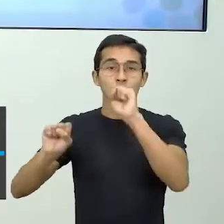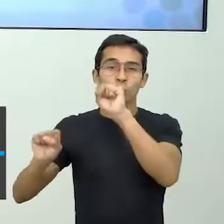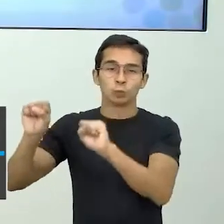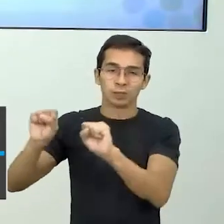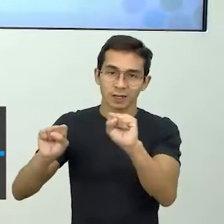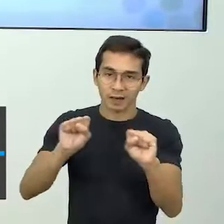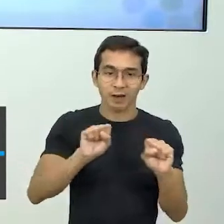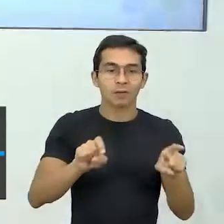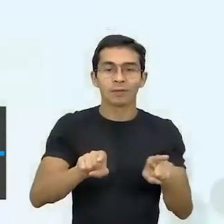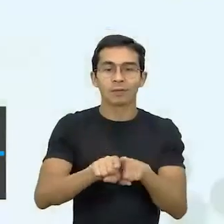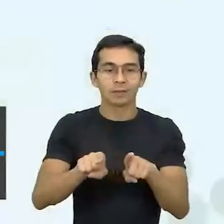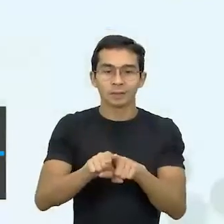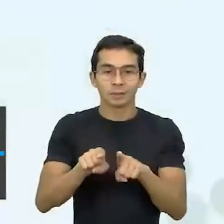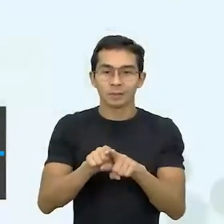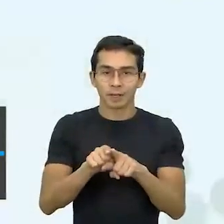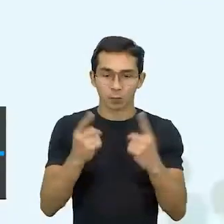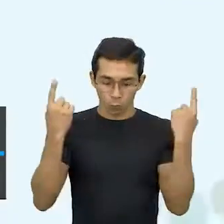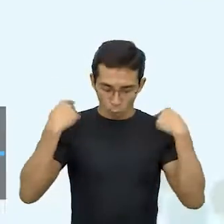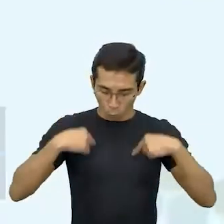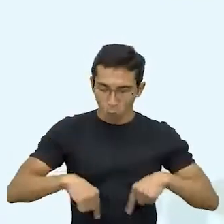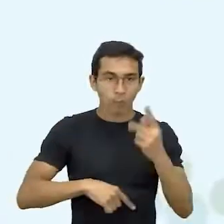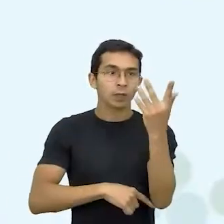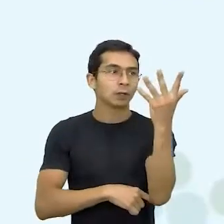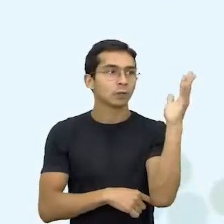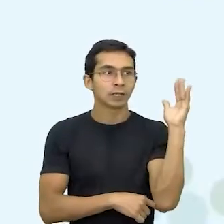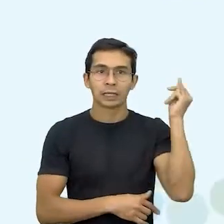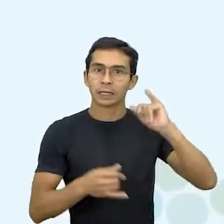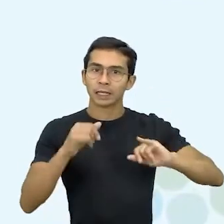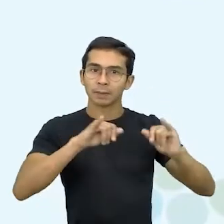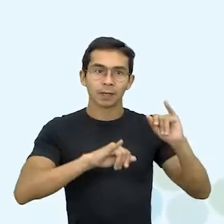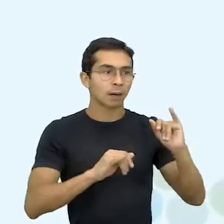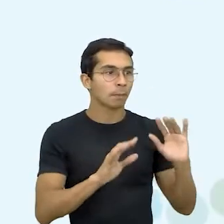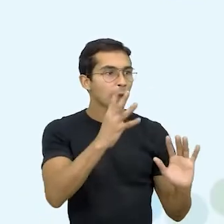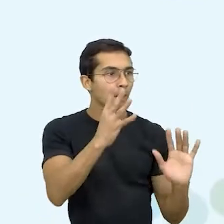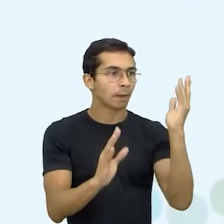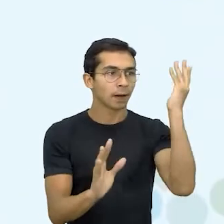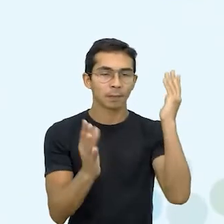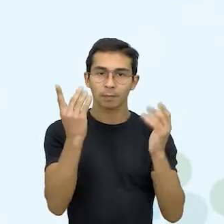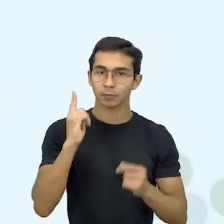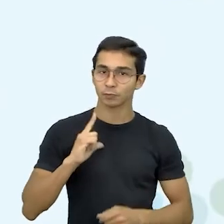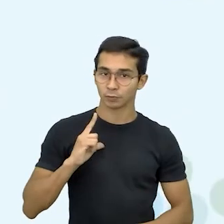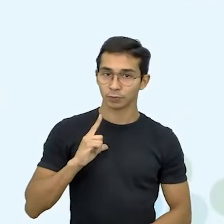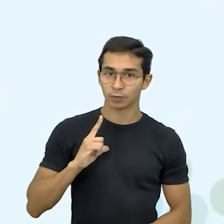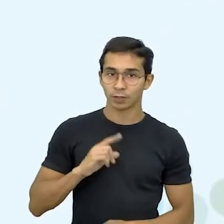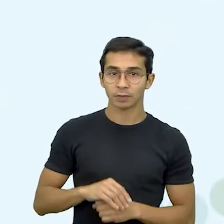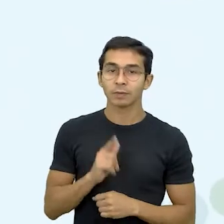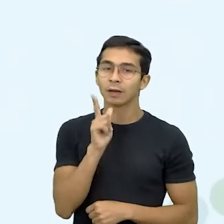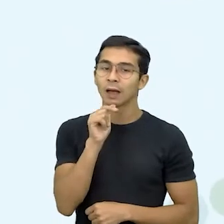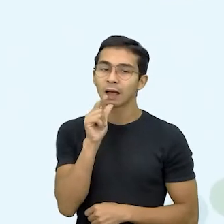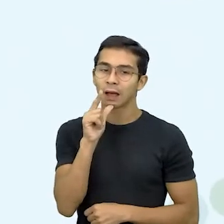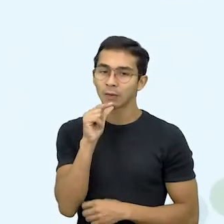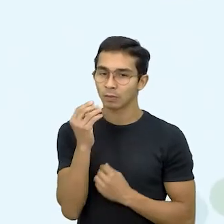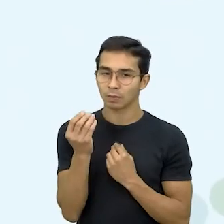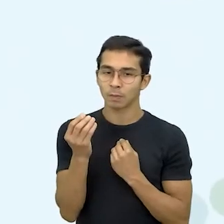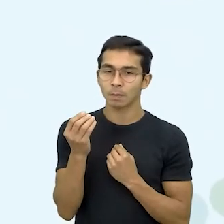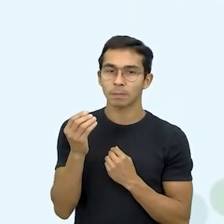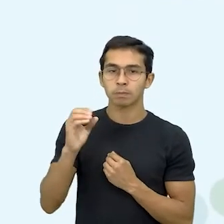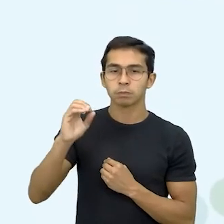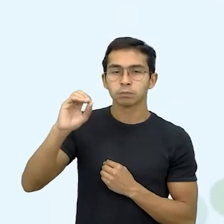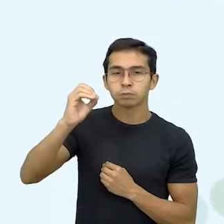que acontecem mesmo na própria natureza. Tá certo? Então, a polaridade da molécula de água. Então, nós vamos tocar aqui